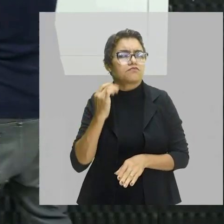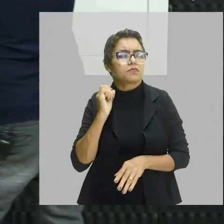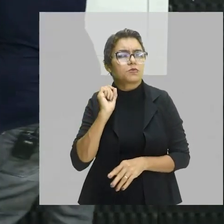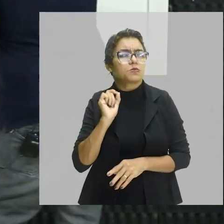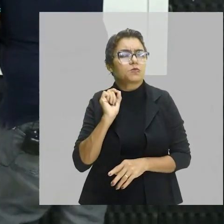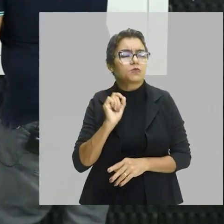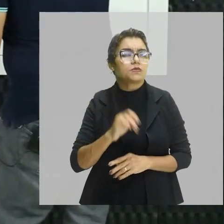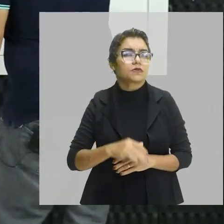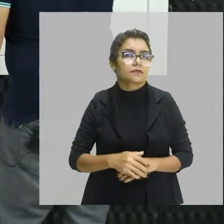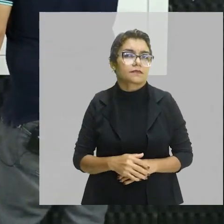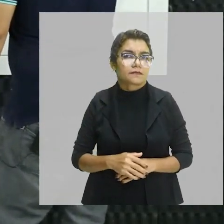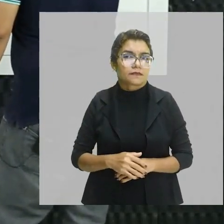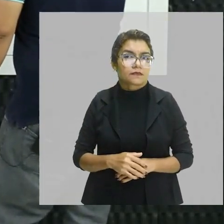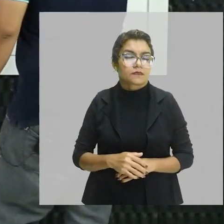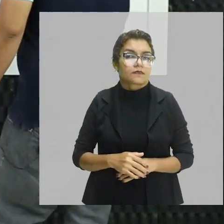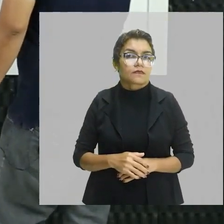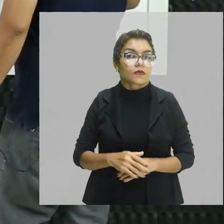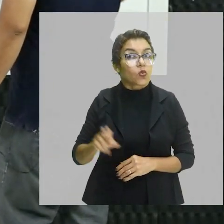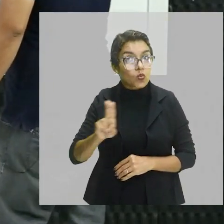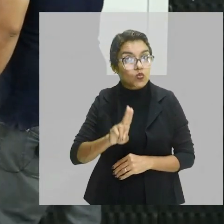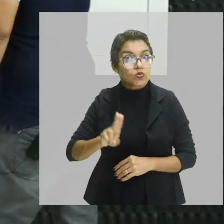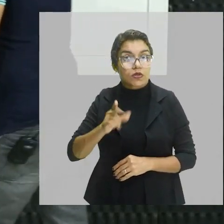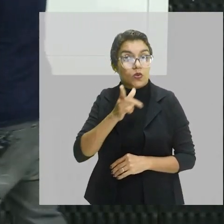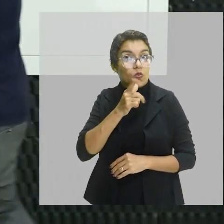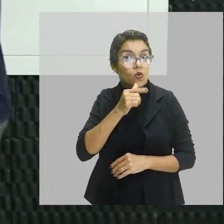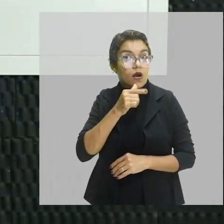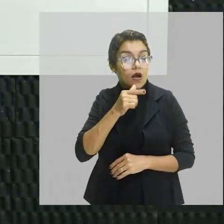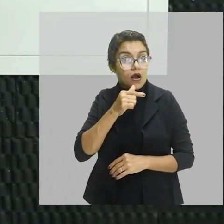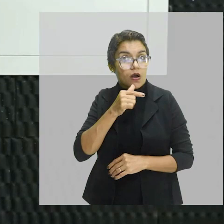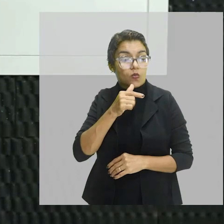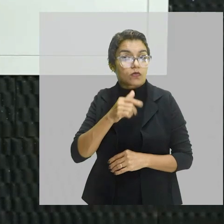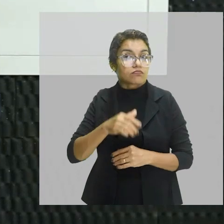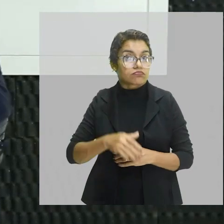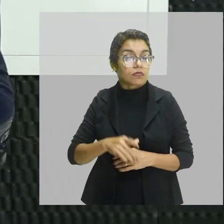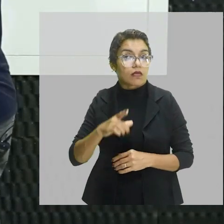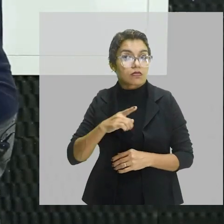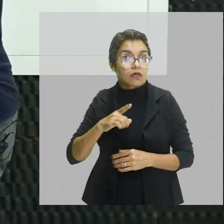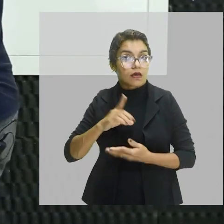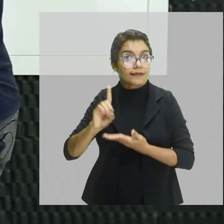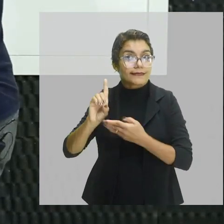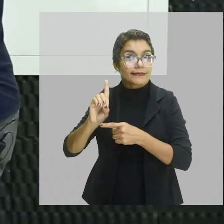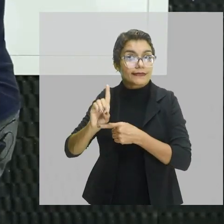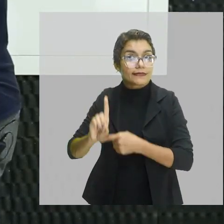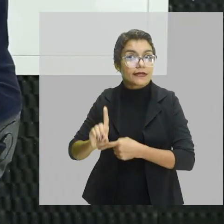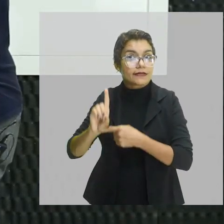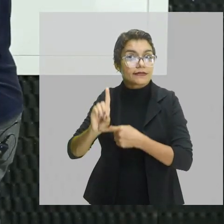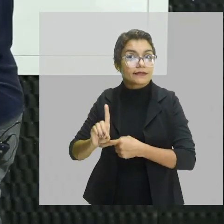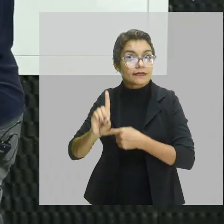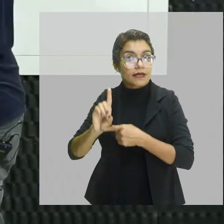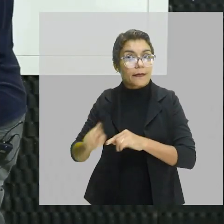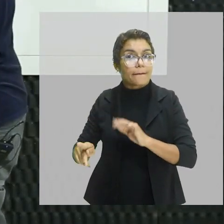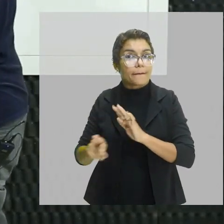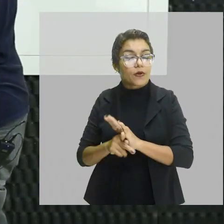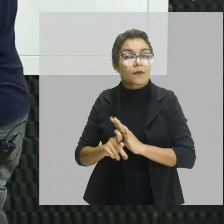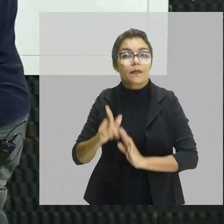ele está carregando água, né? Está jogando água. Densidade da água, né?